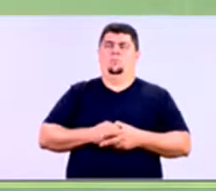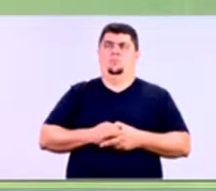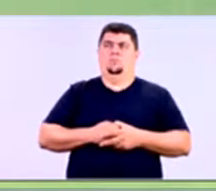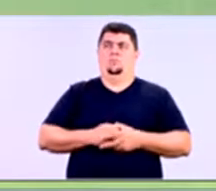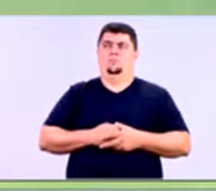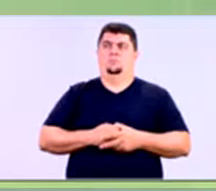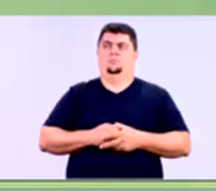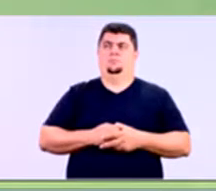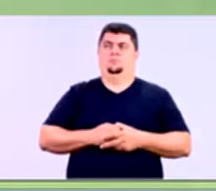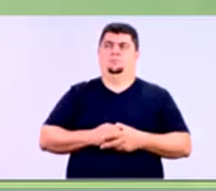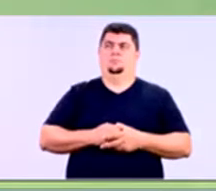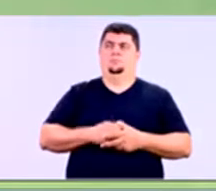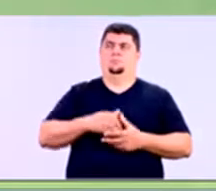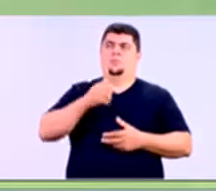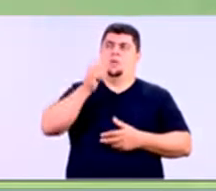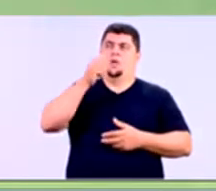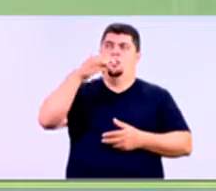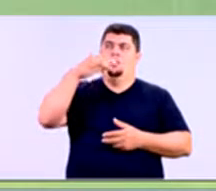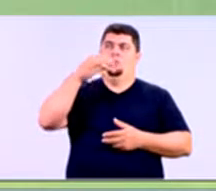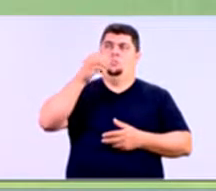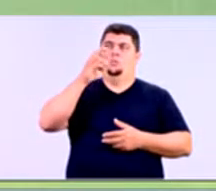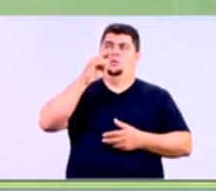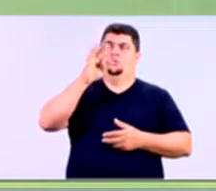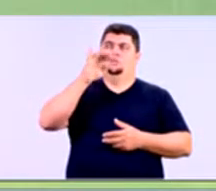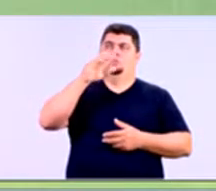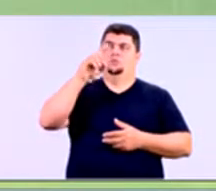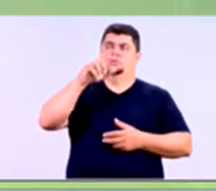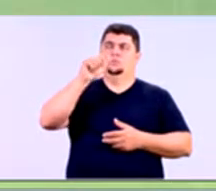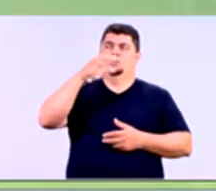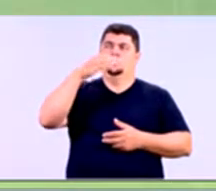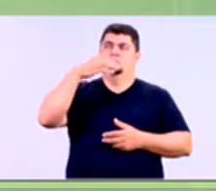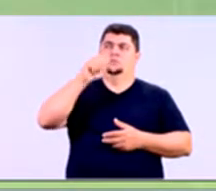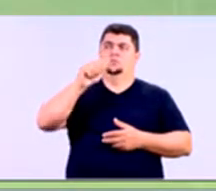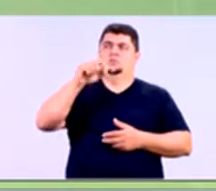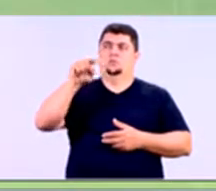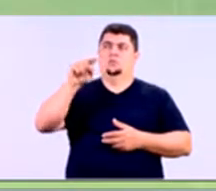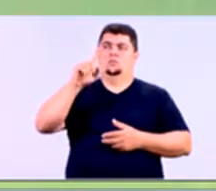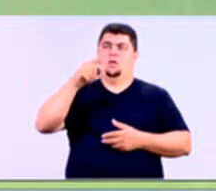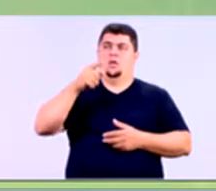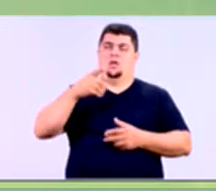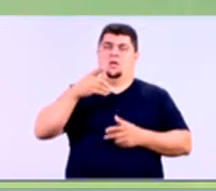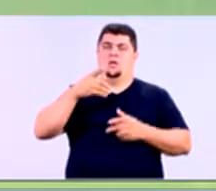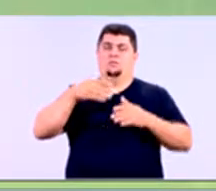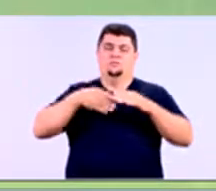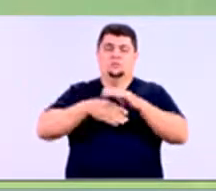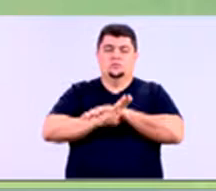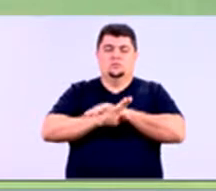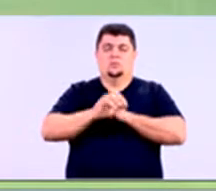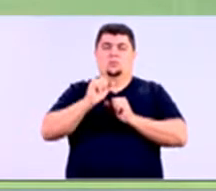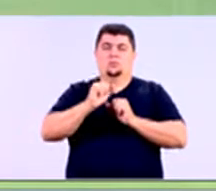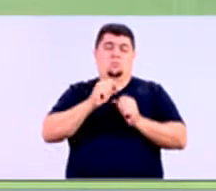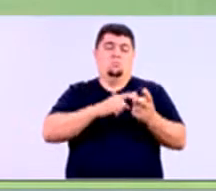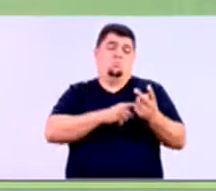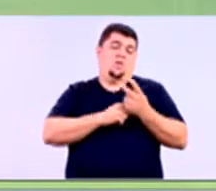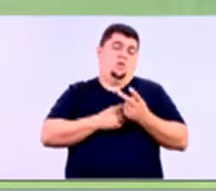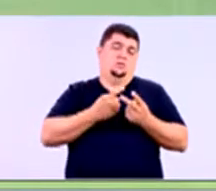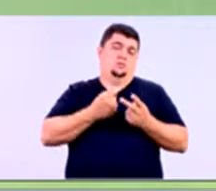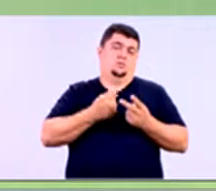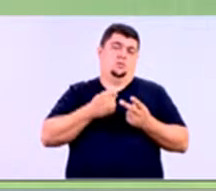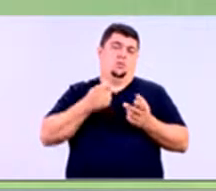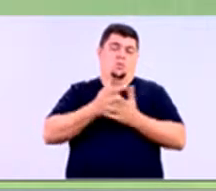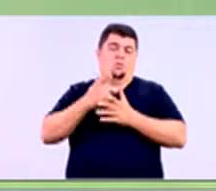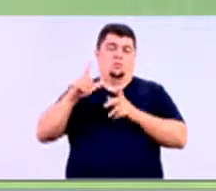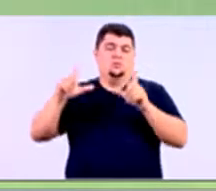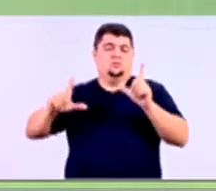Agora, essas situações eu estou fazendo investimentos. Poderia ter feito um empréstimo, como uma compra da